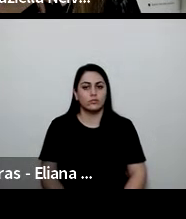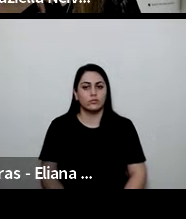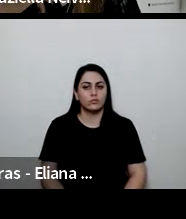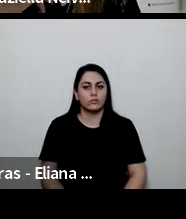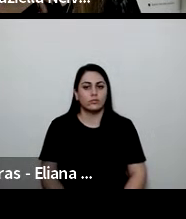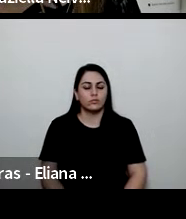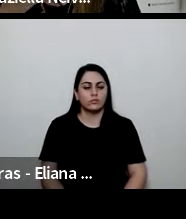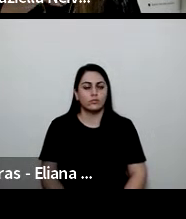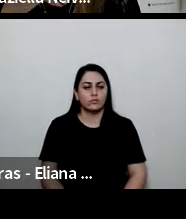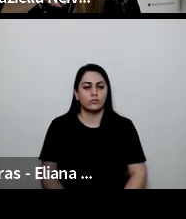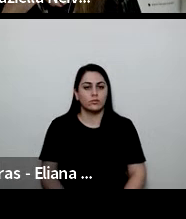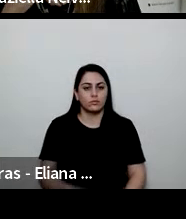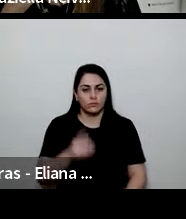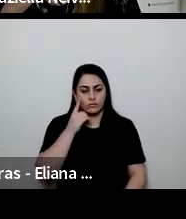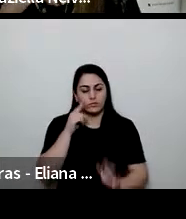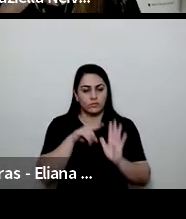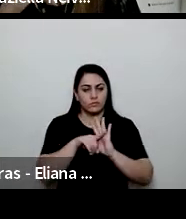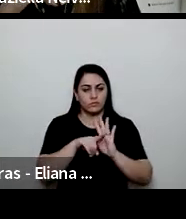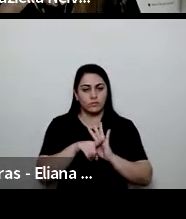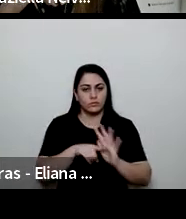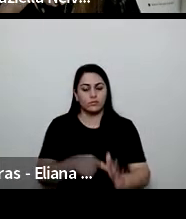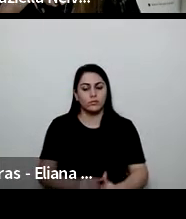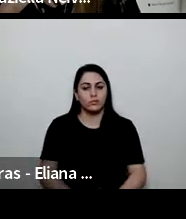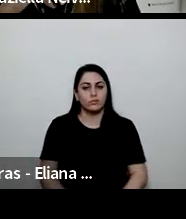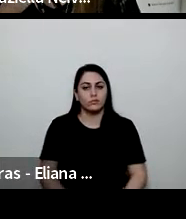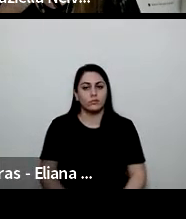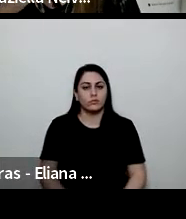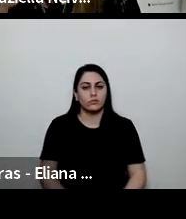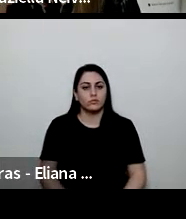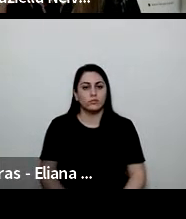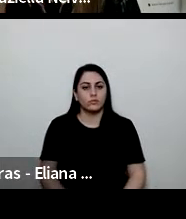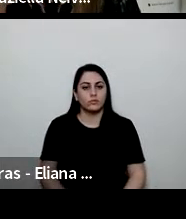e eu tô enchendo aqui tô chegando aqui já